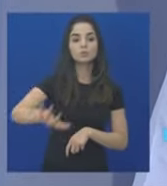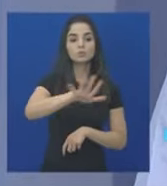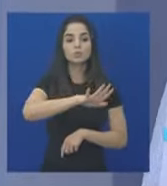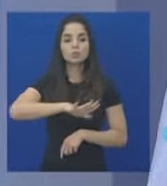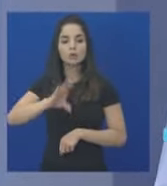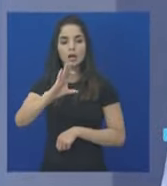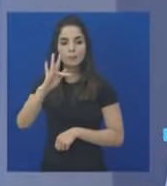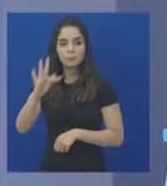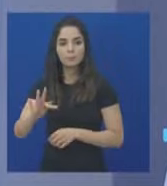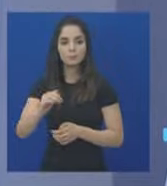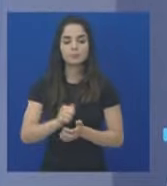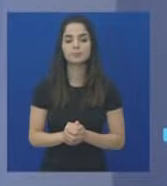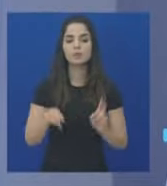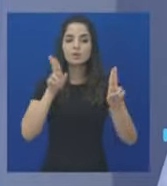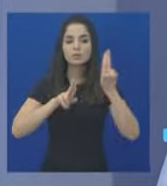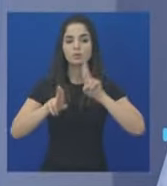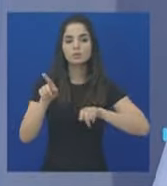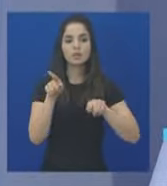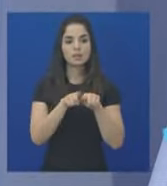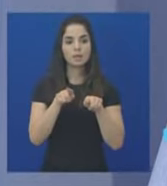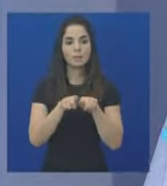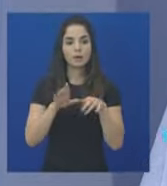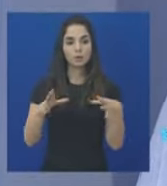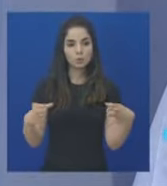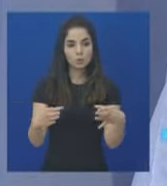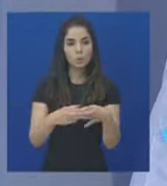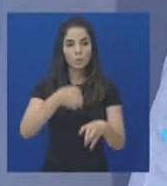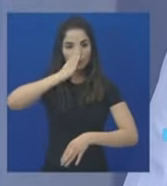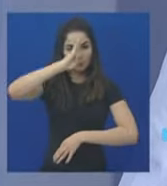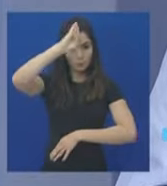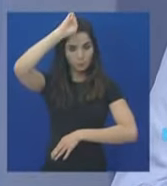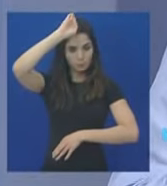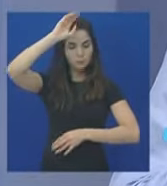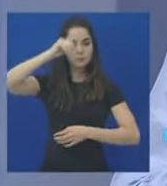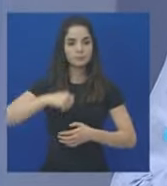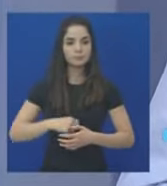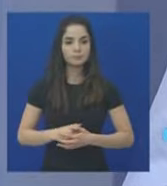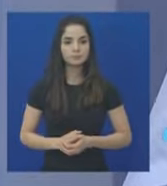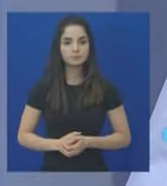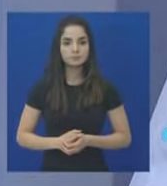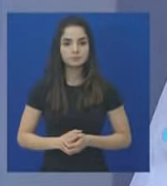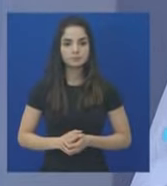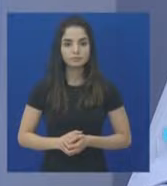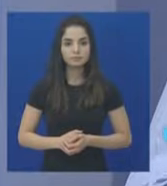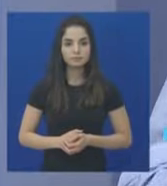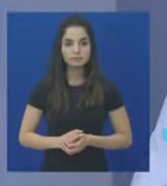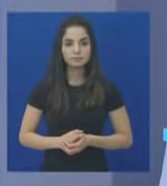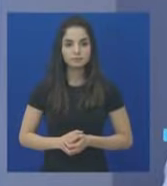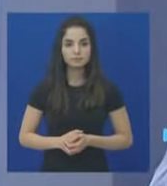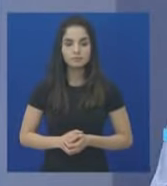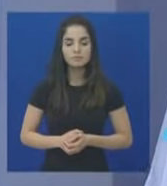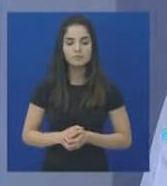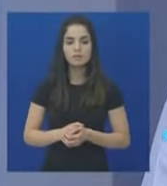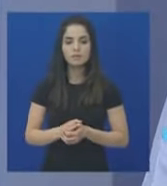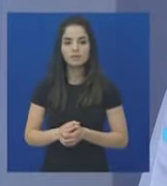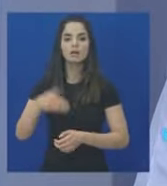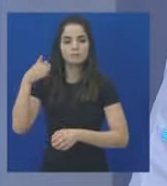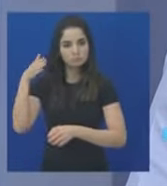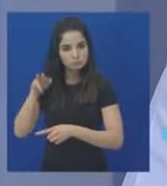Vamos utilizar também a corporação do Bombeiros para que seja feita, entre nessa